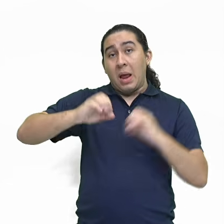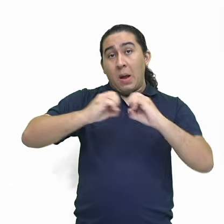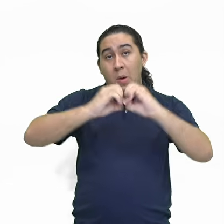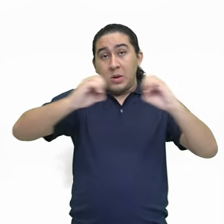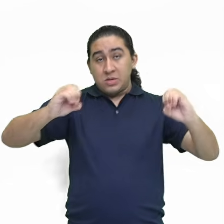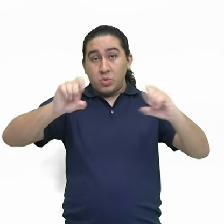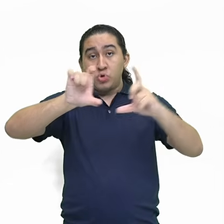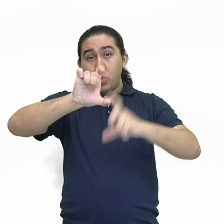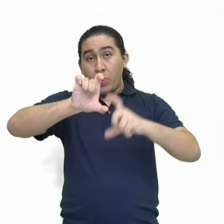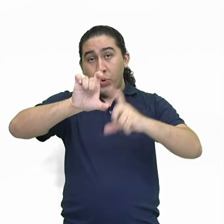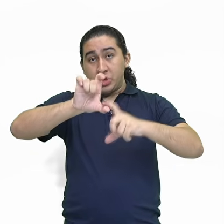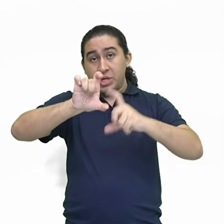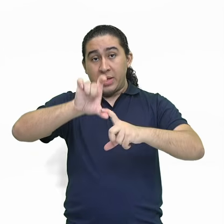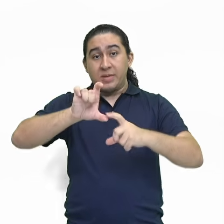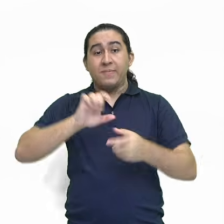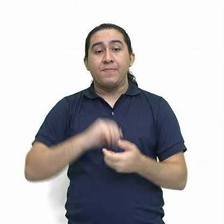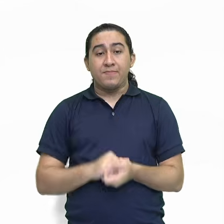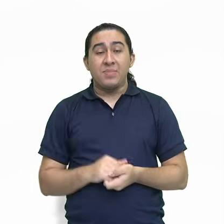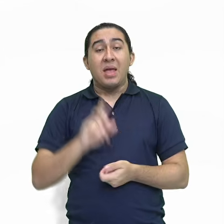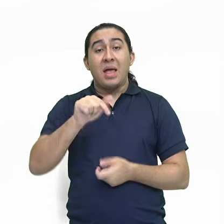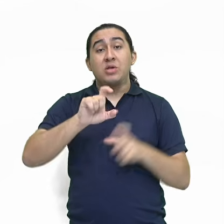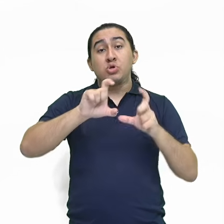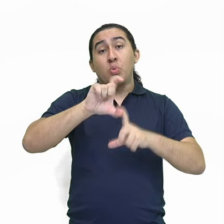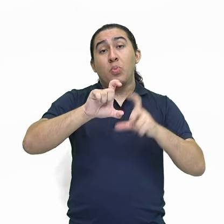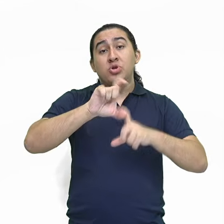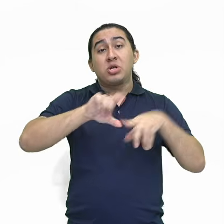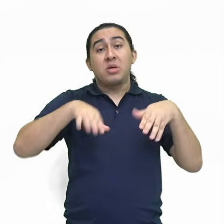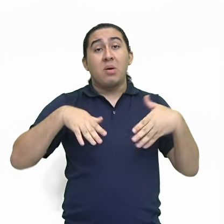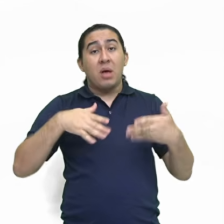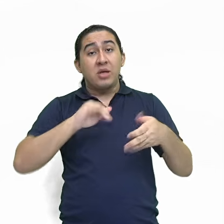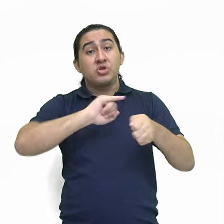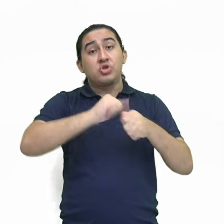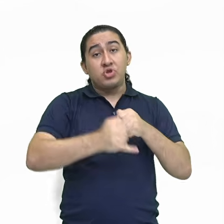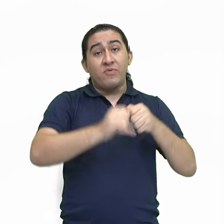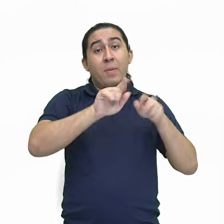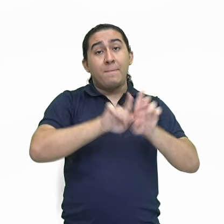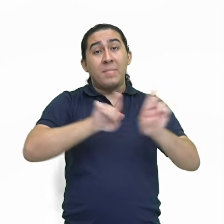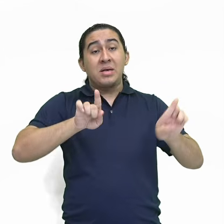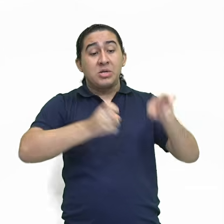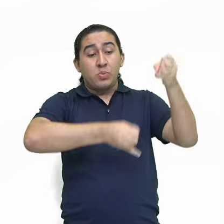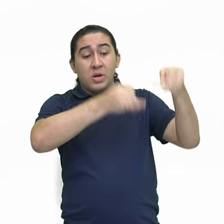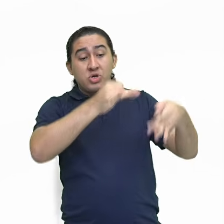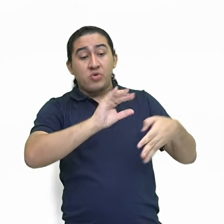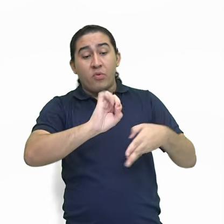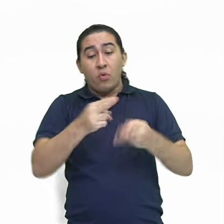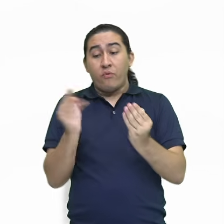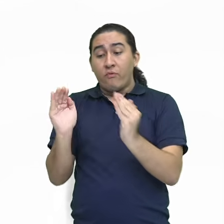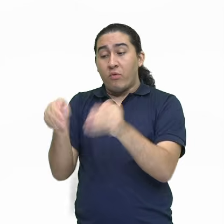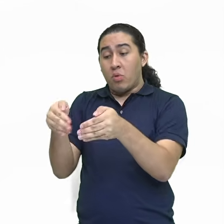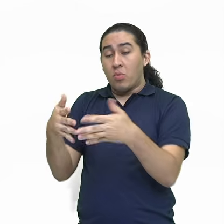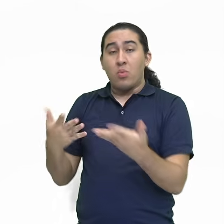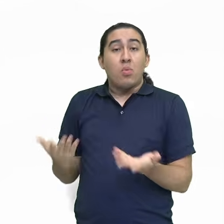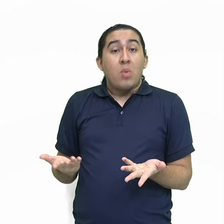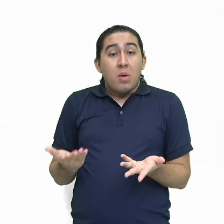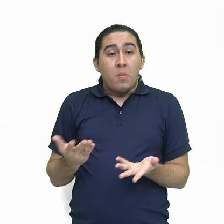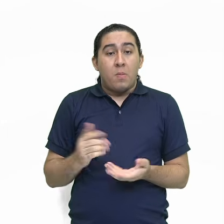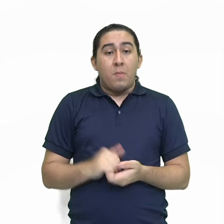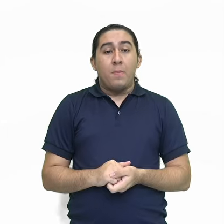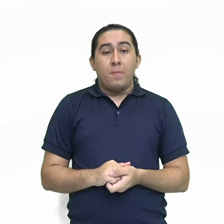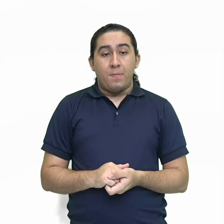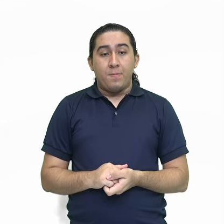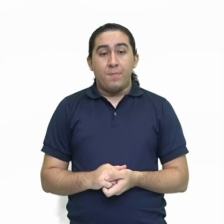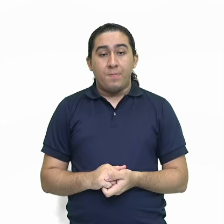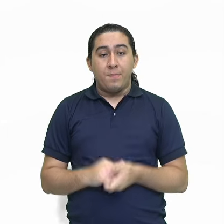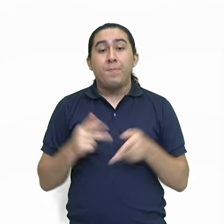Então, esta oração é subordinada adjetiva explicativa ou restritiva?